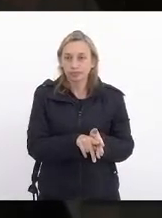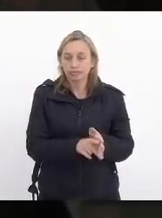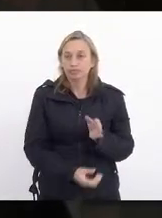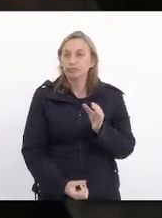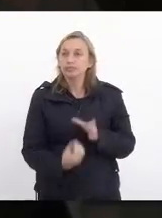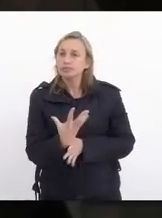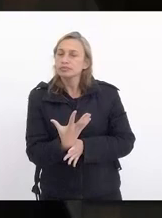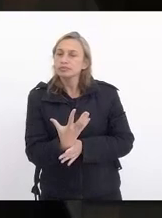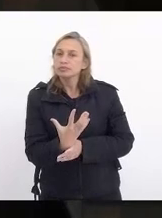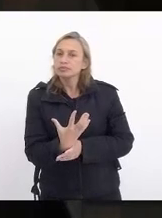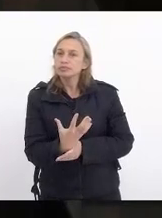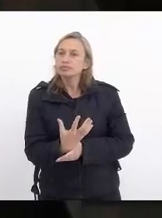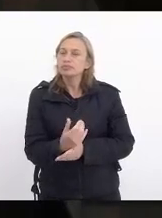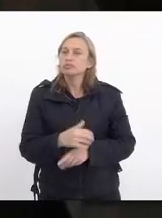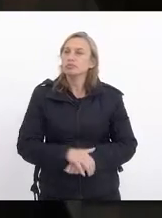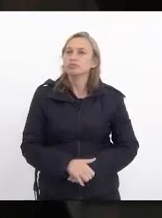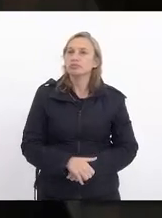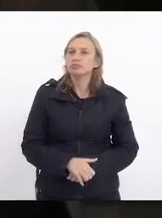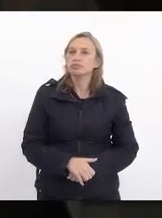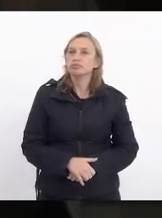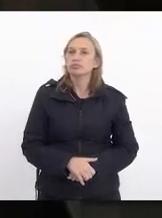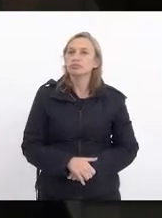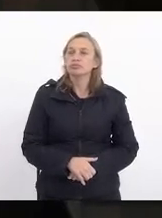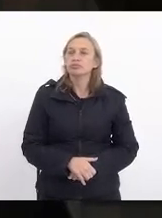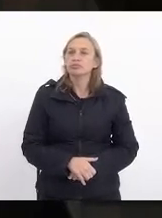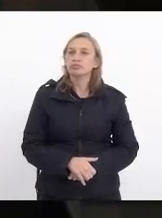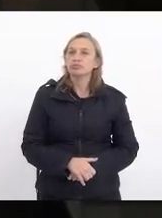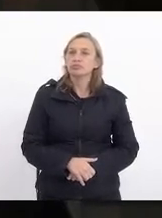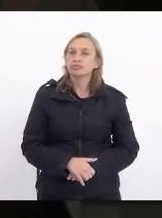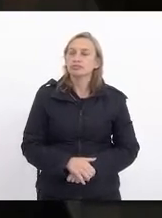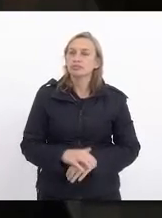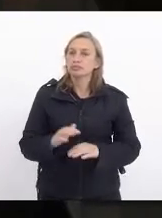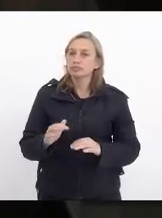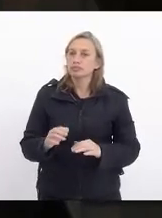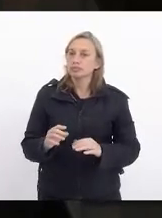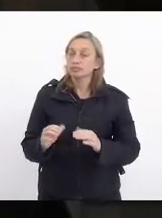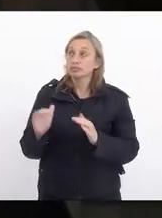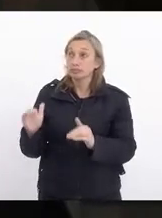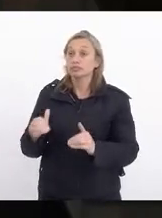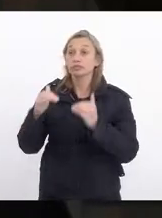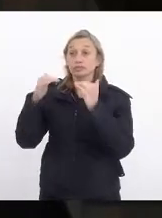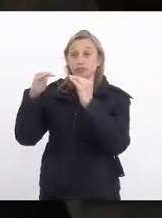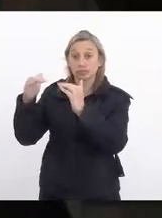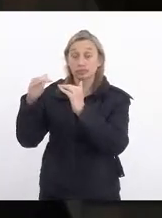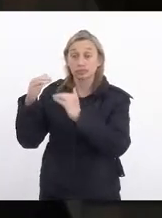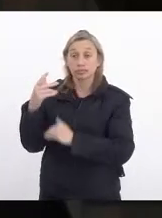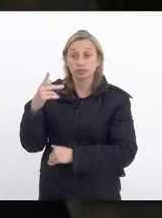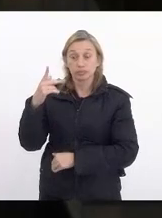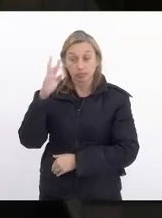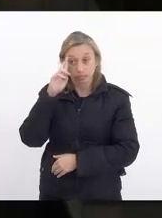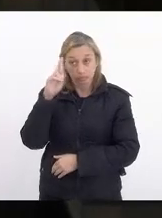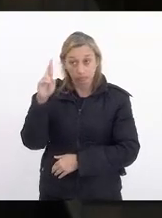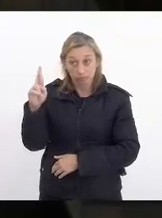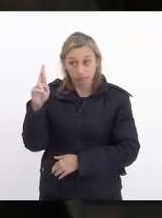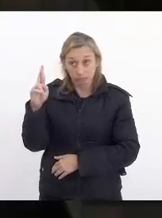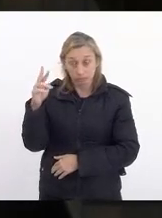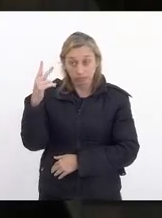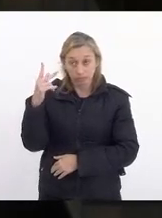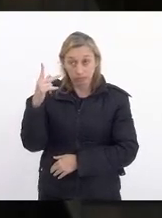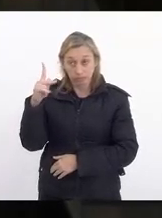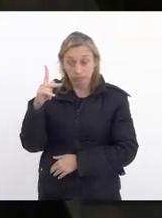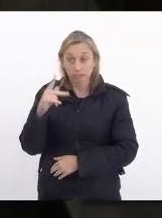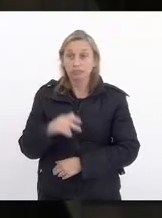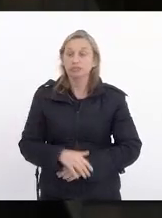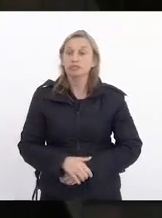de uma concepção de sua autoria que eu fui autor com adjuvante